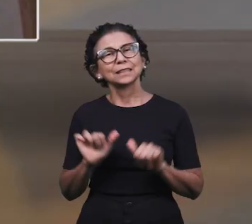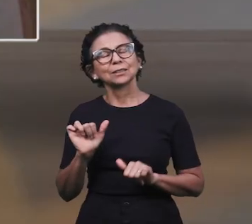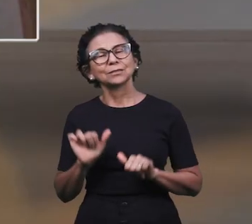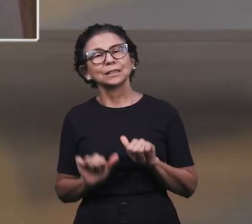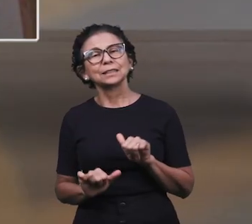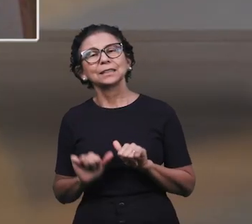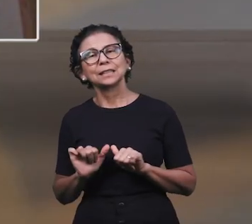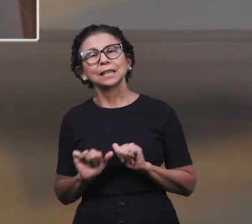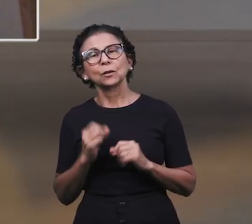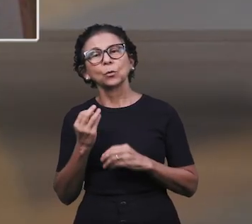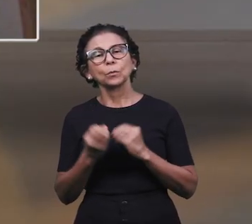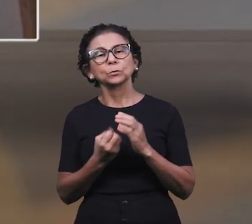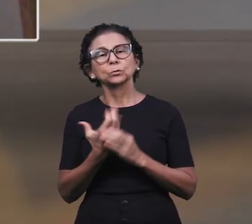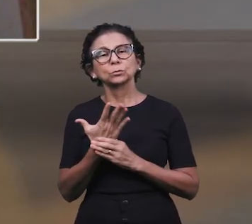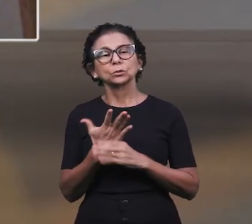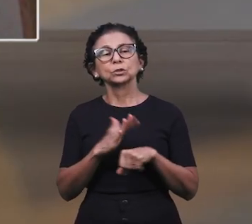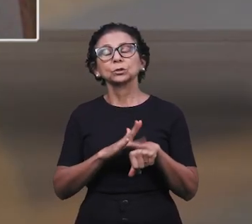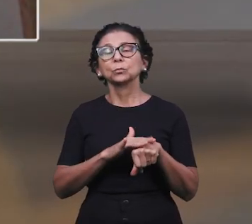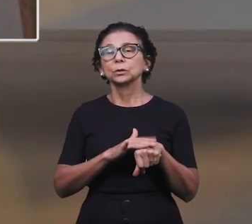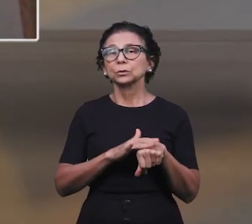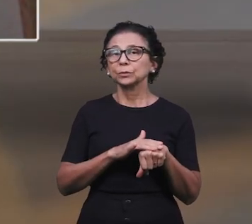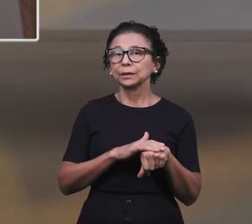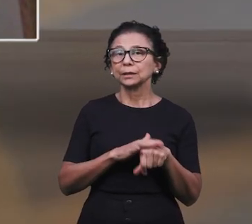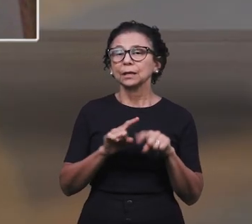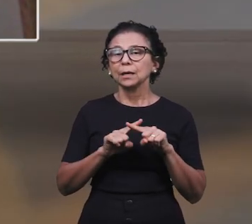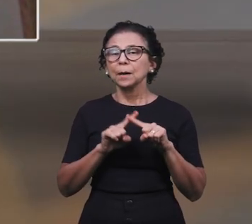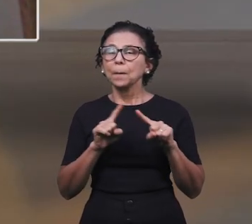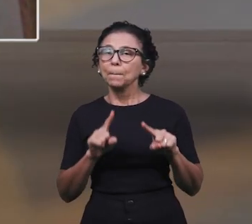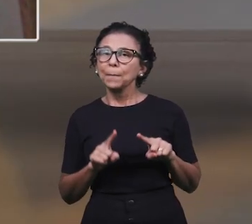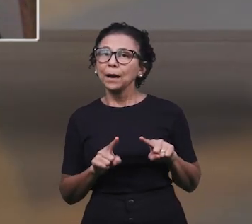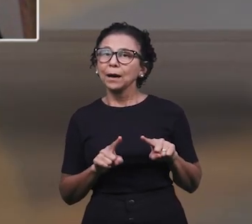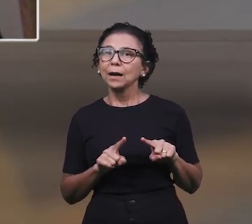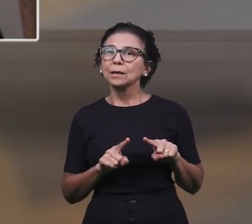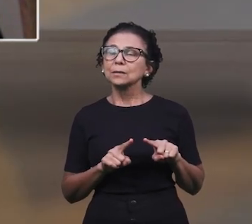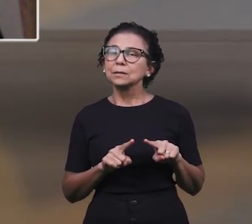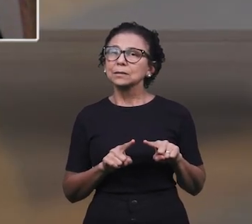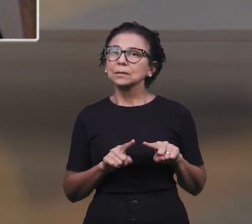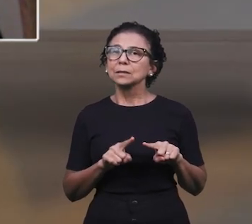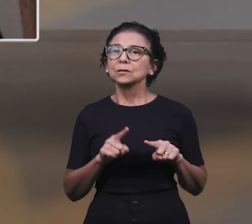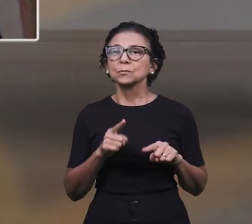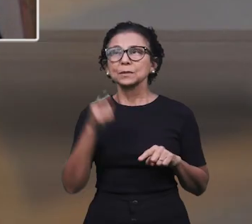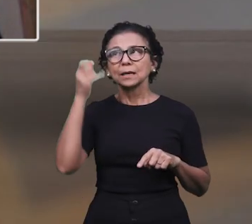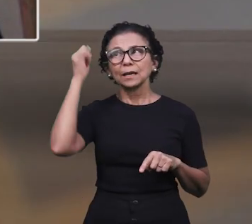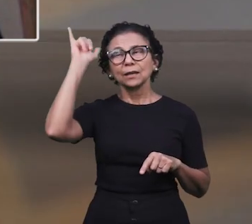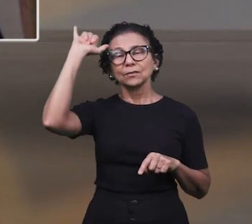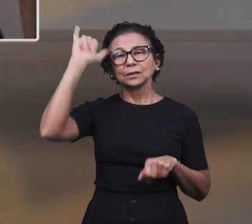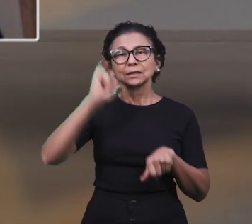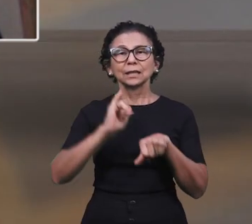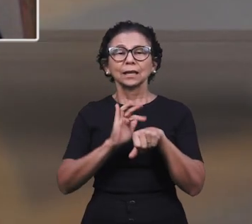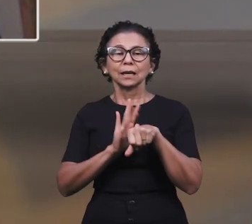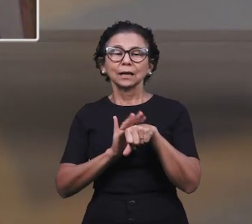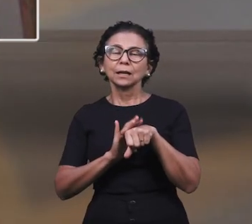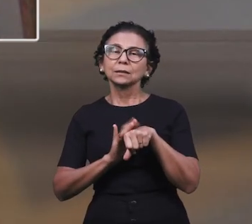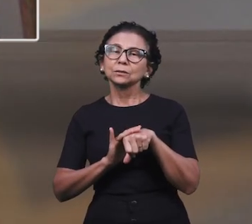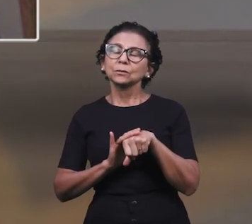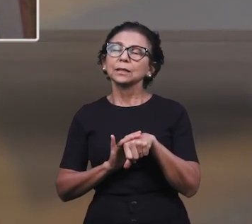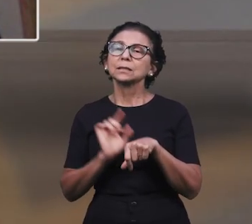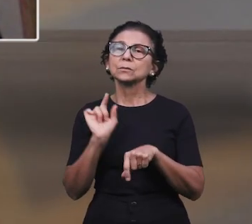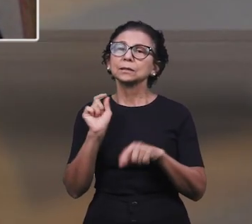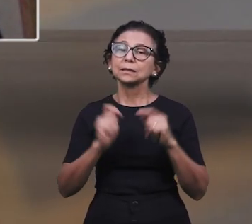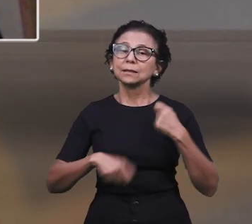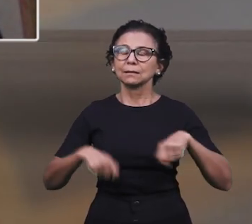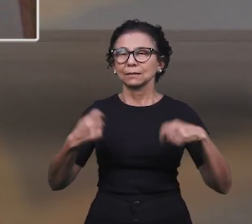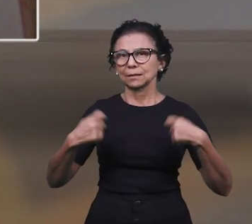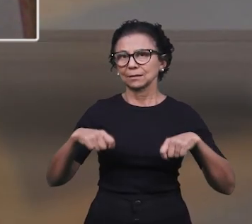iria ocorrer, mas com atitudes preventivas, evitar que a doença ocorra, dando a orientação